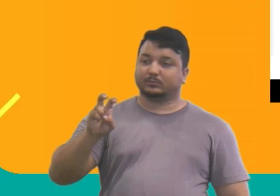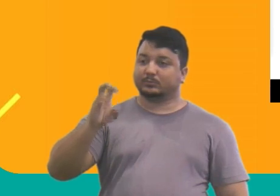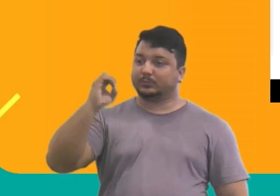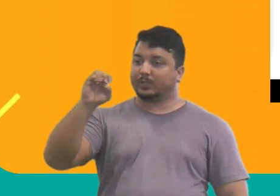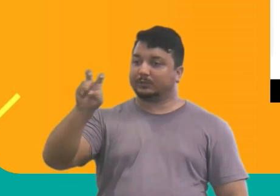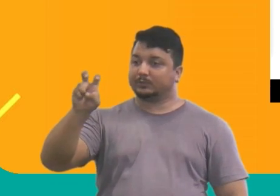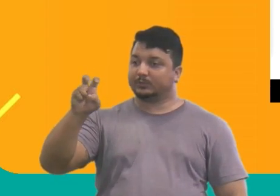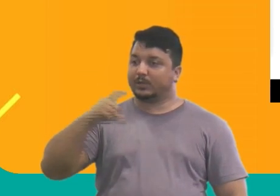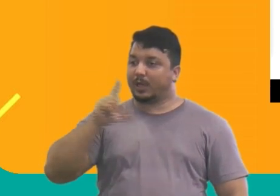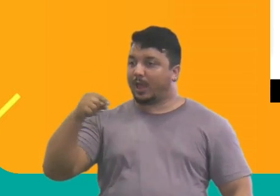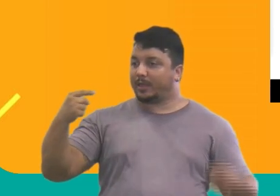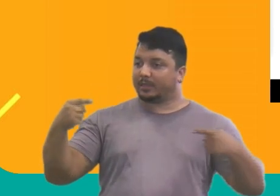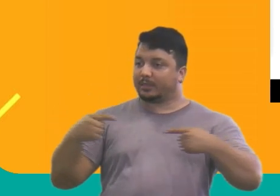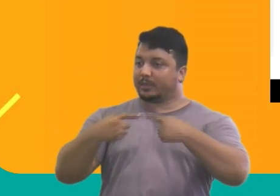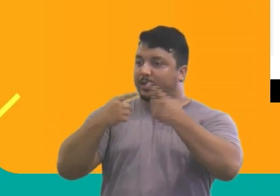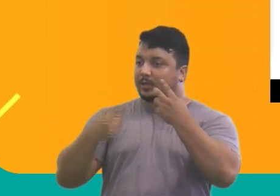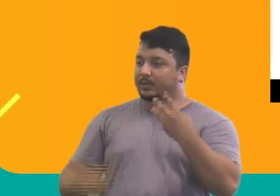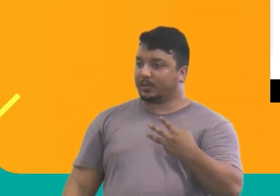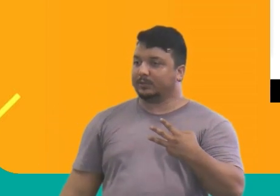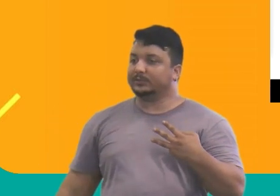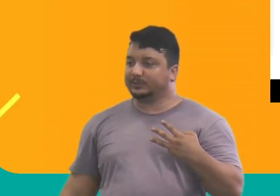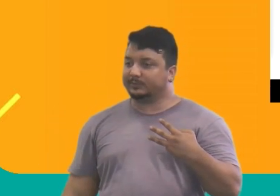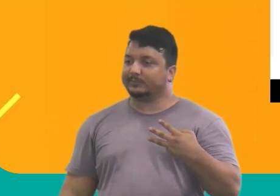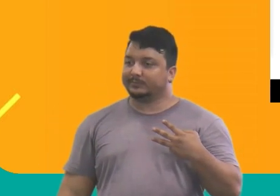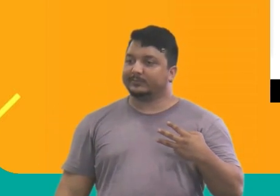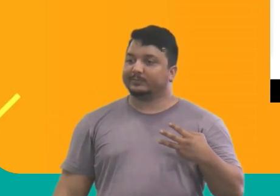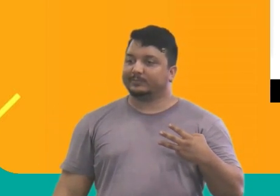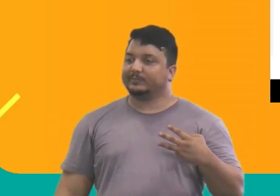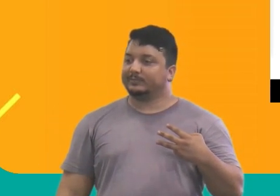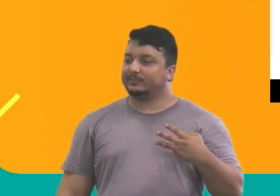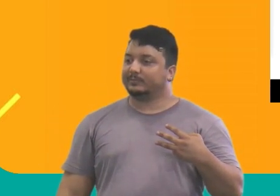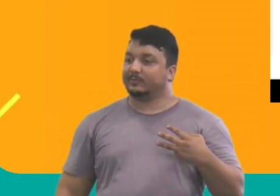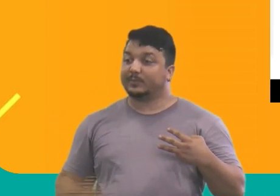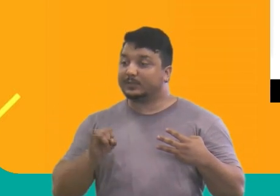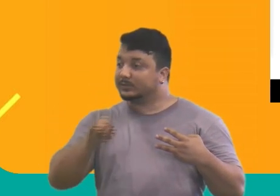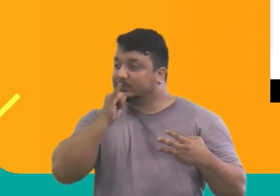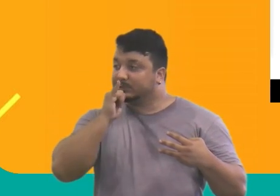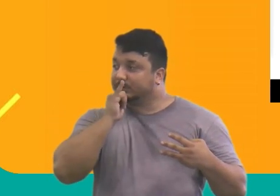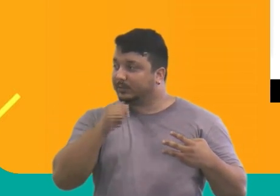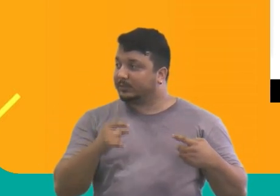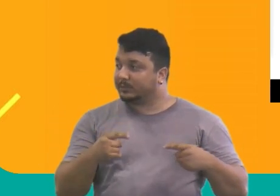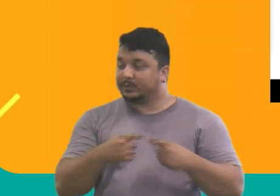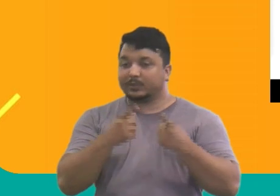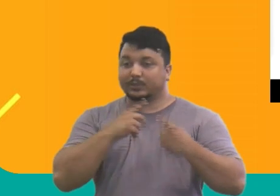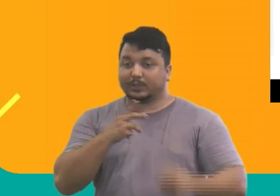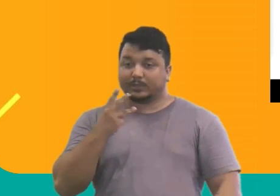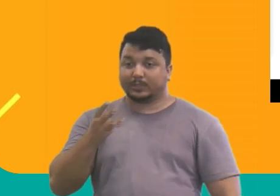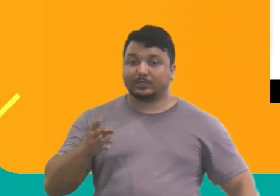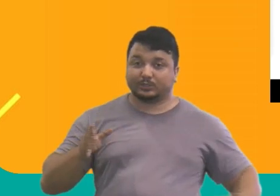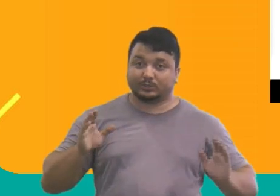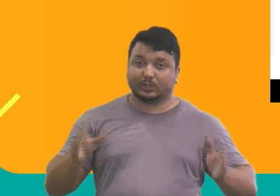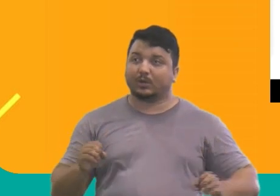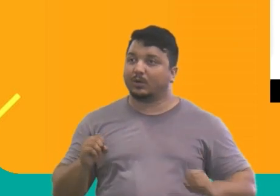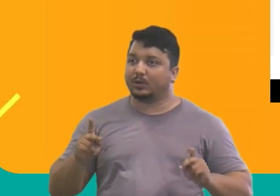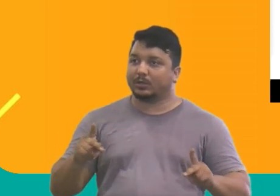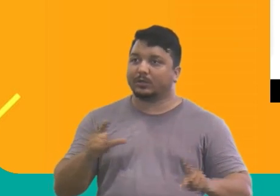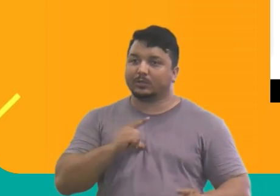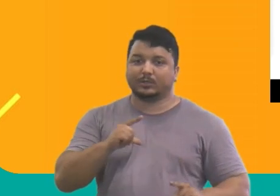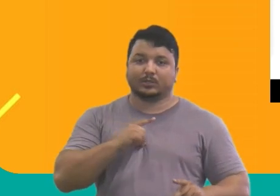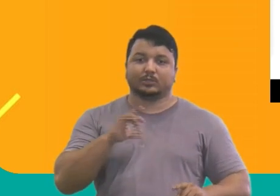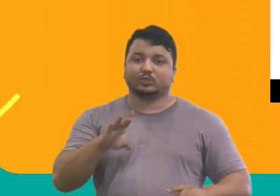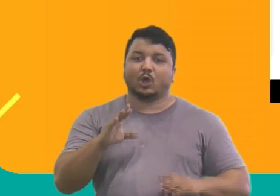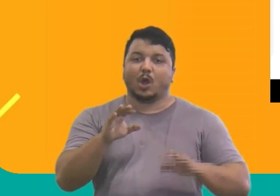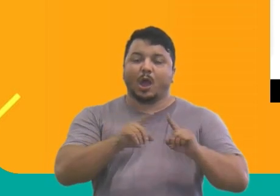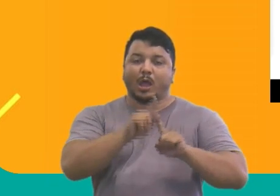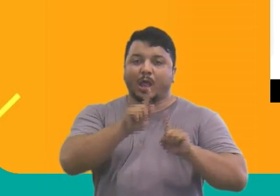uma linhazinha, ó, cai exatamente nela. Se ele disse que marcou 3, ele só botou esse